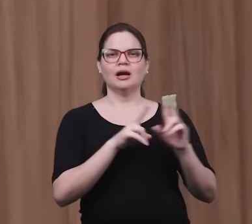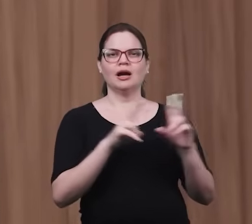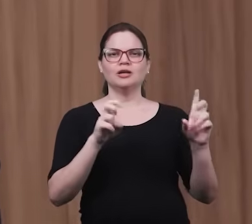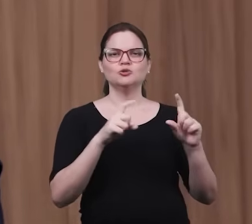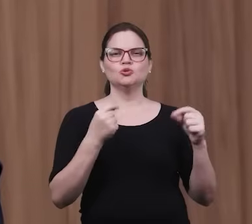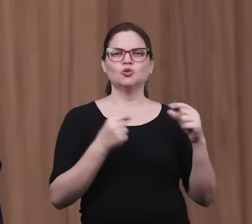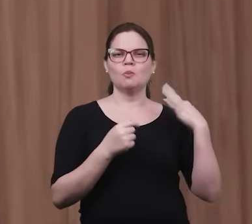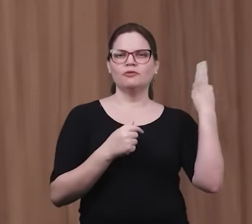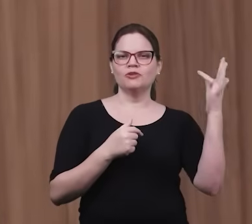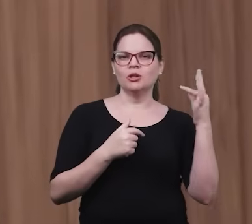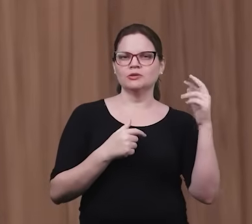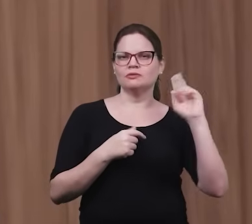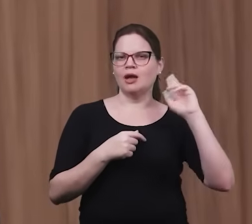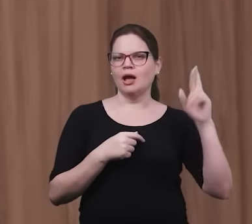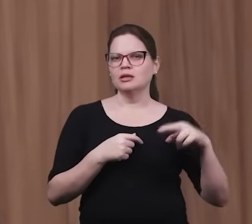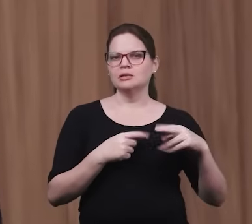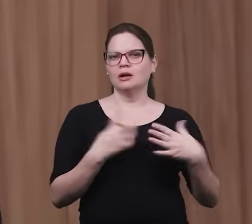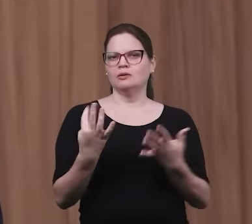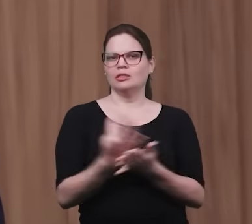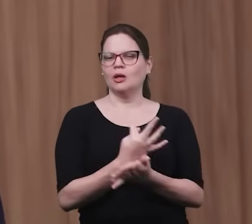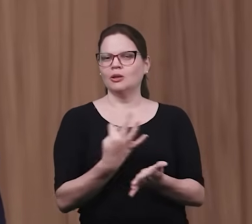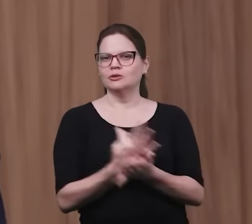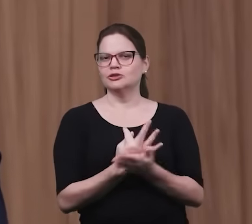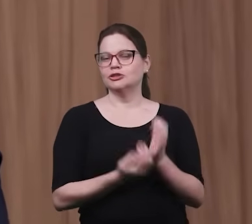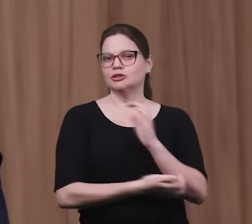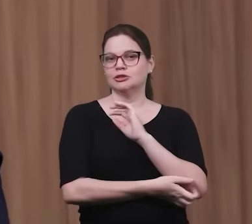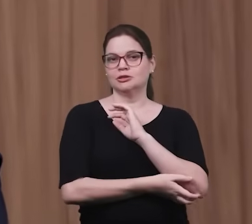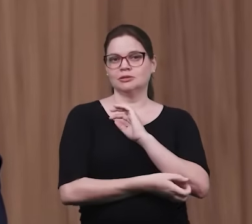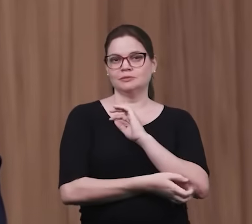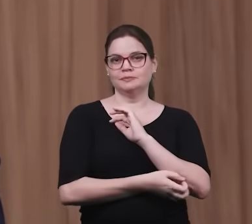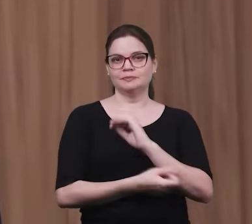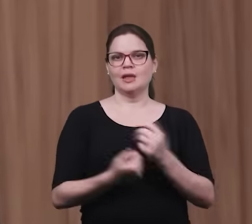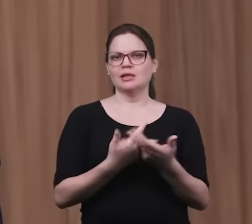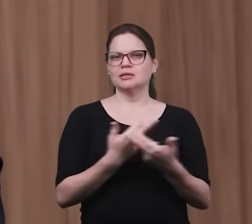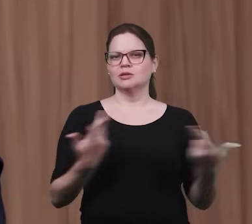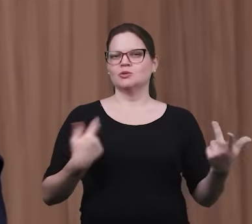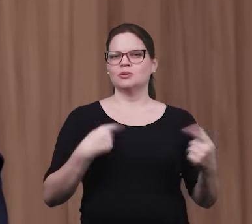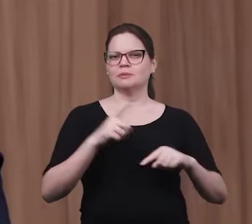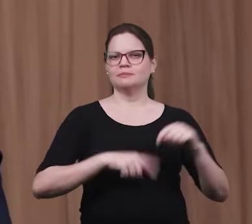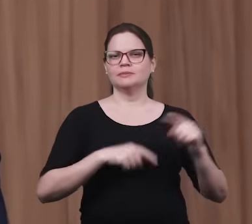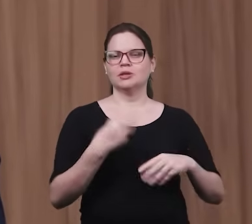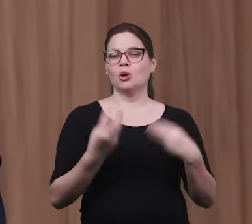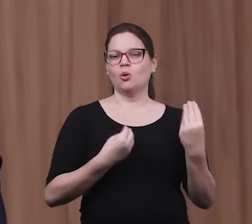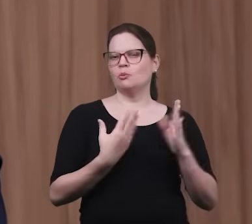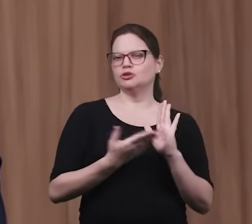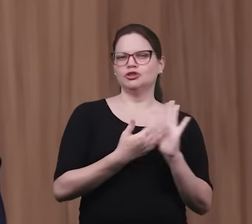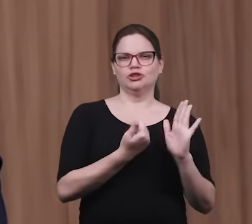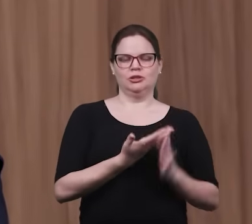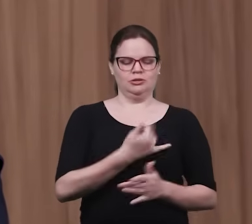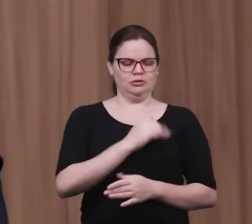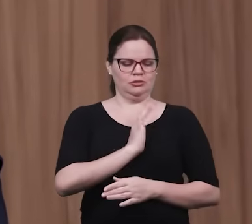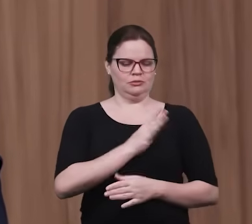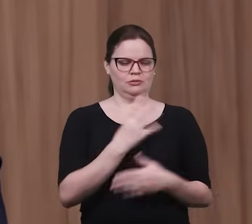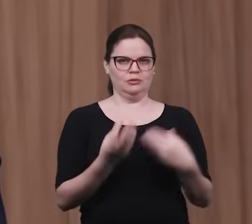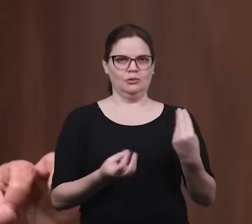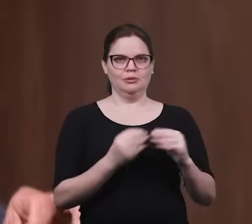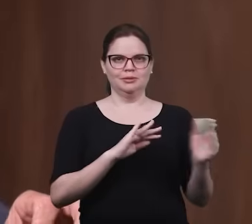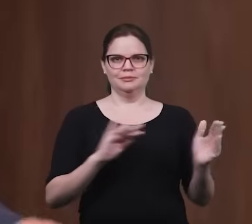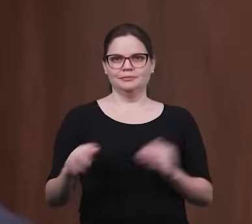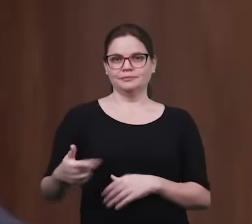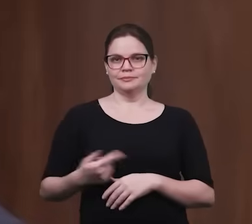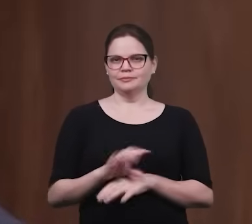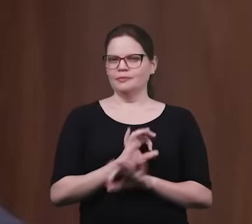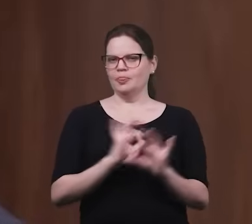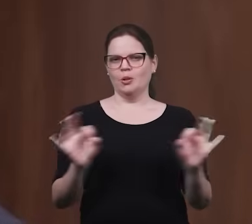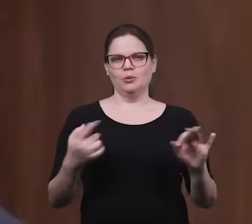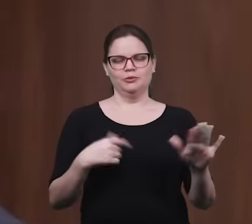pertinente à filosofia, à razão, à teologia e essas coisas materiais? Como nós podemos tirar isso do nosso coração? Excelente a